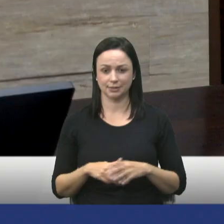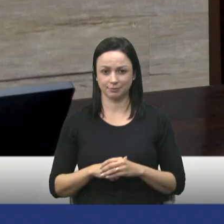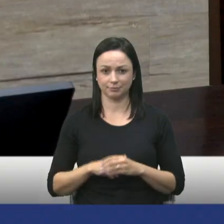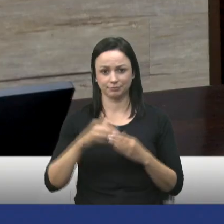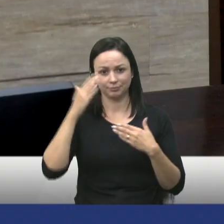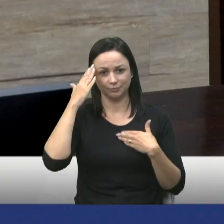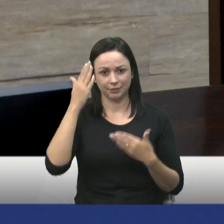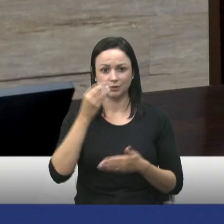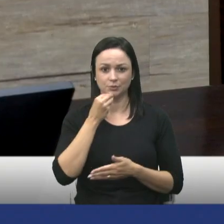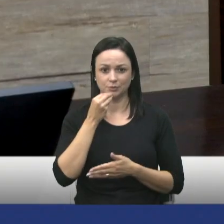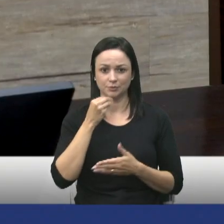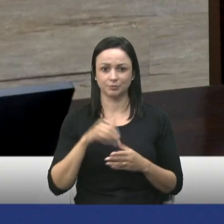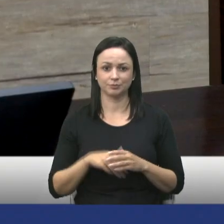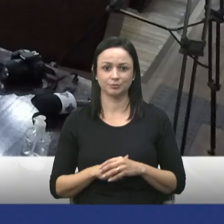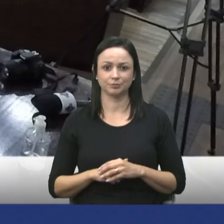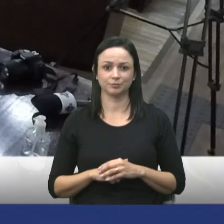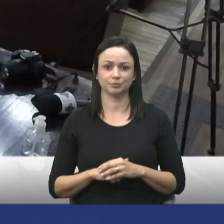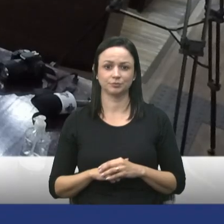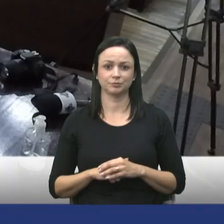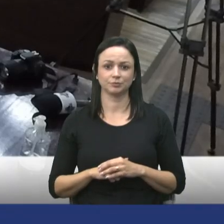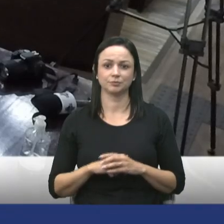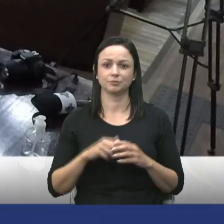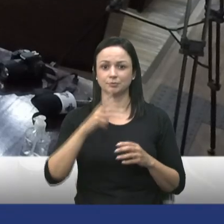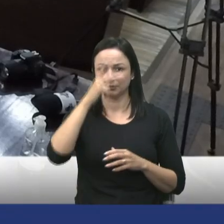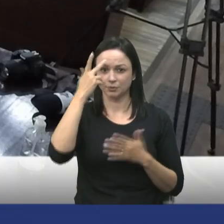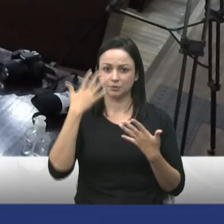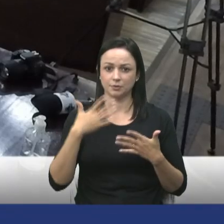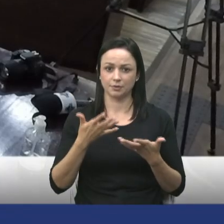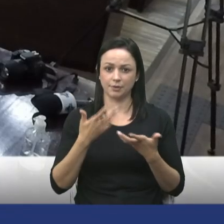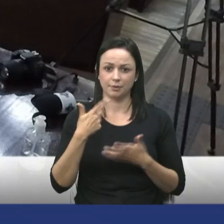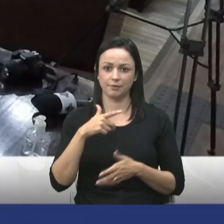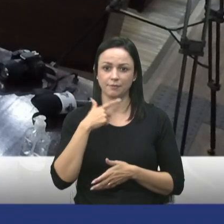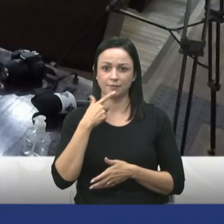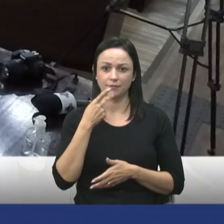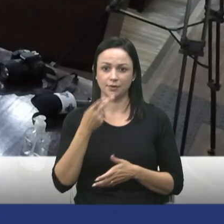pela oportunidade. Mais alguém?